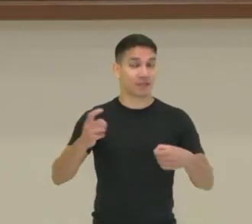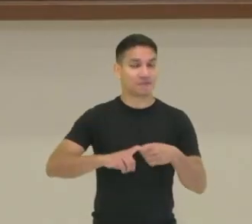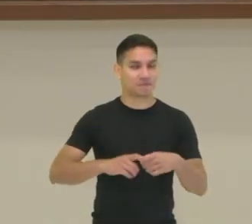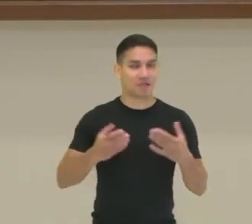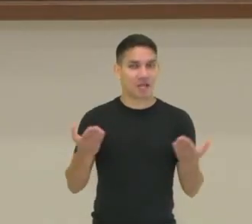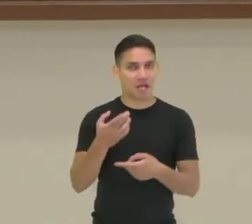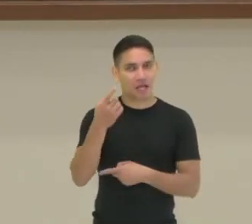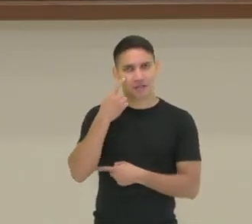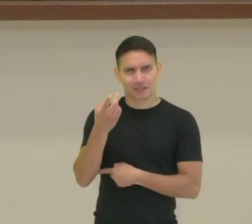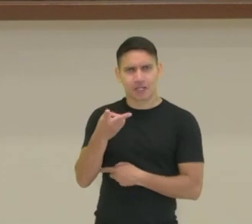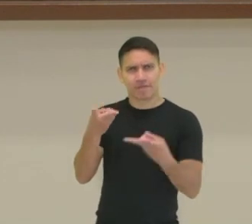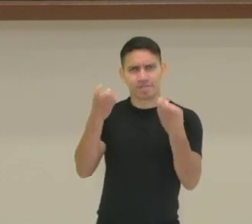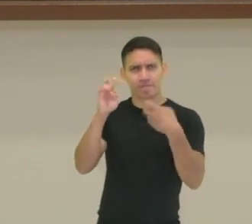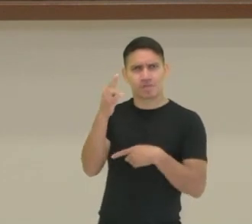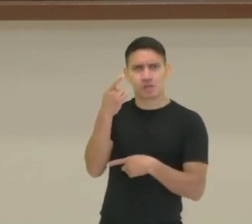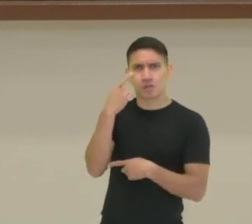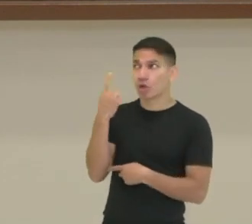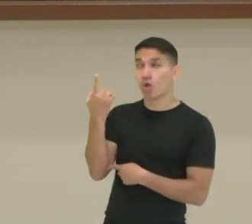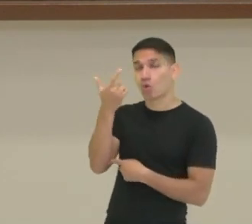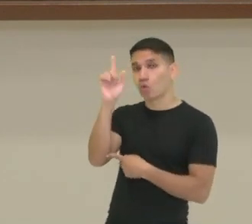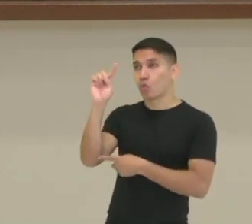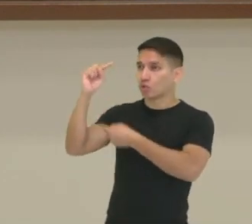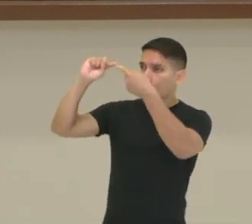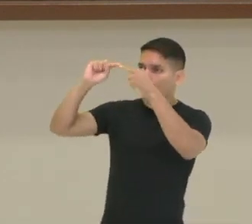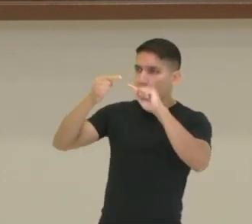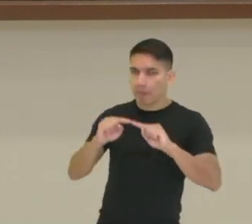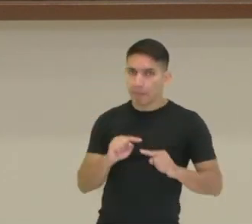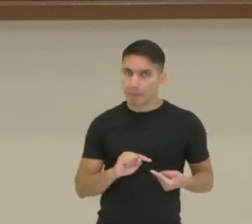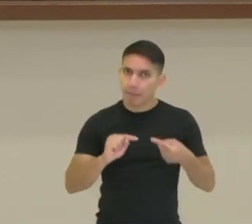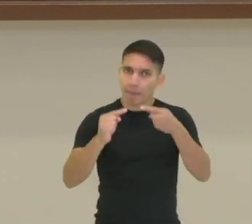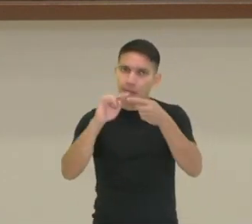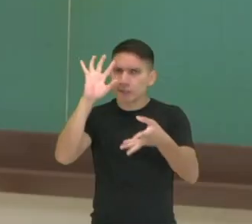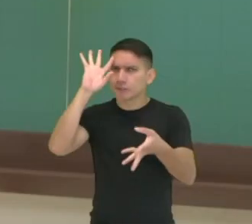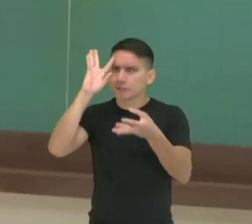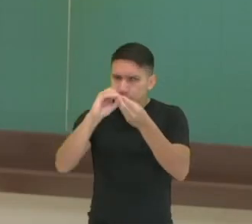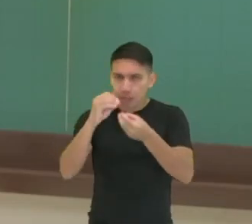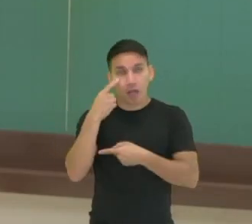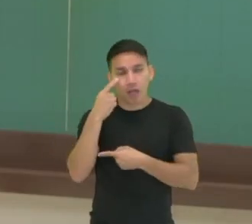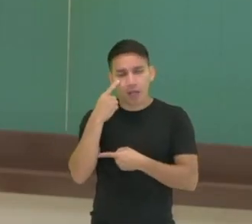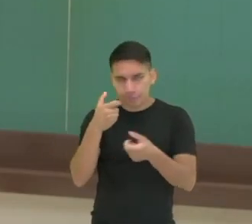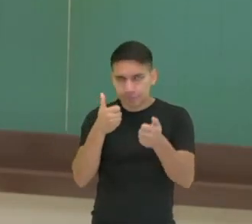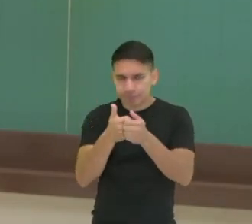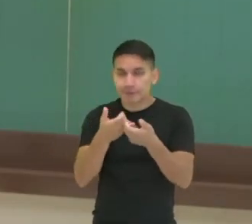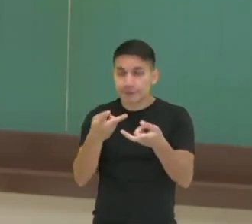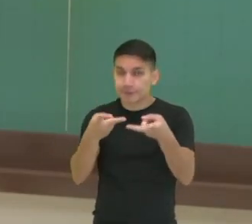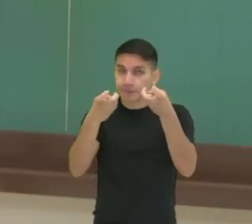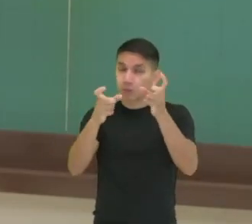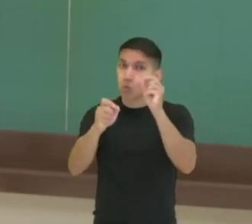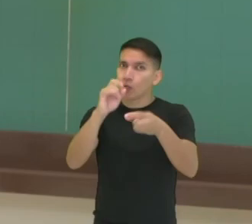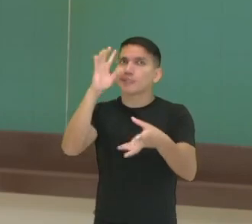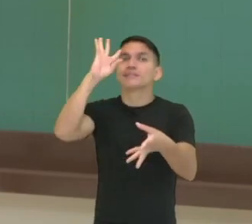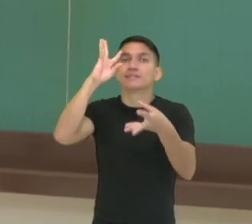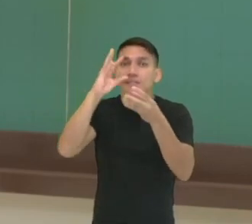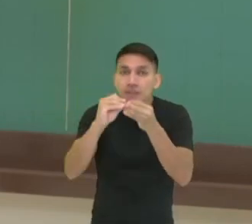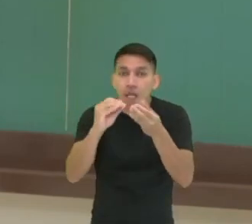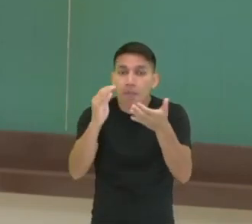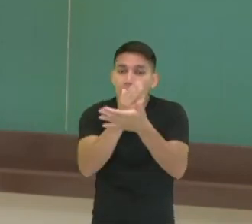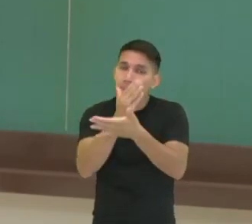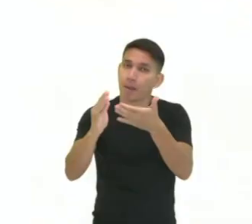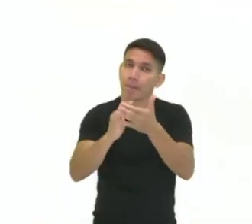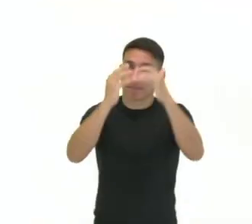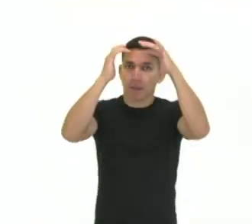Retornamos. Viram este outro mapa conceitual? Vamos olhar de pertinho? Então a ideia é entender as partes do